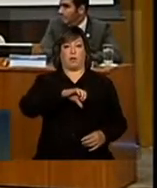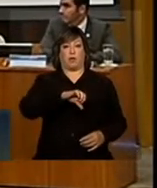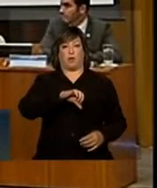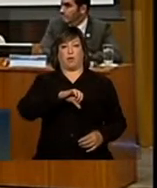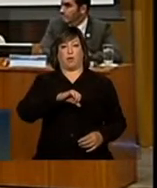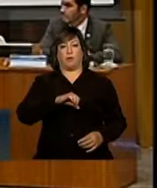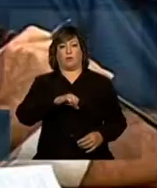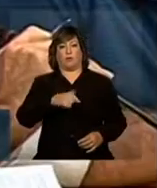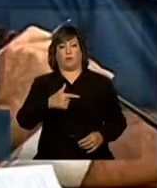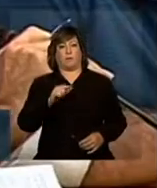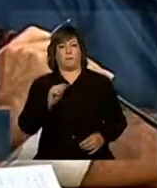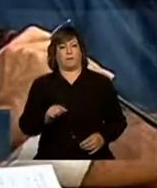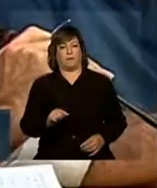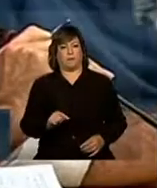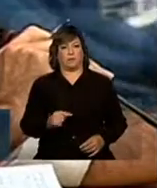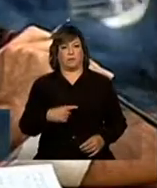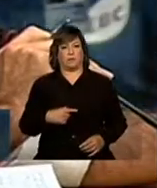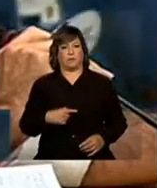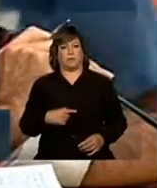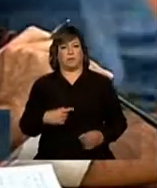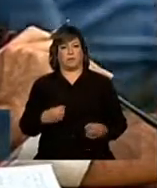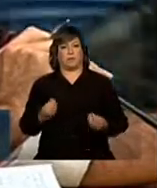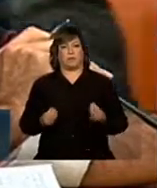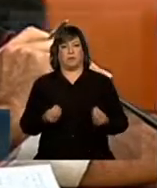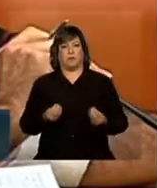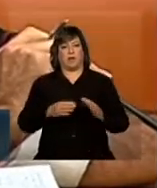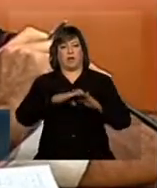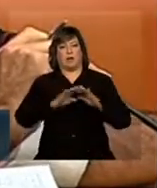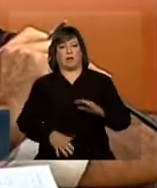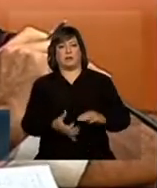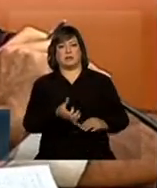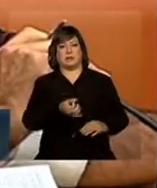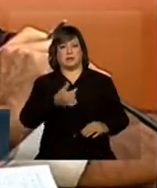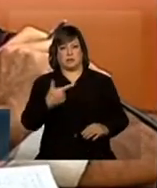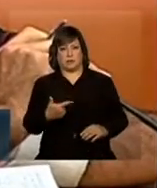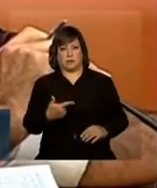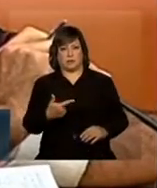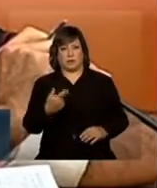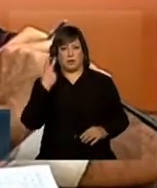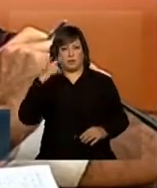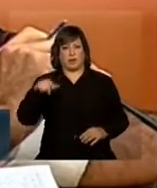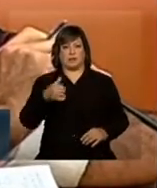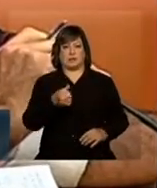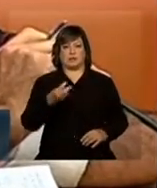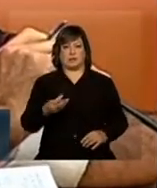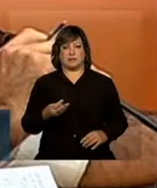2000, que caiu de 62 para 33, que seriam 29